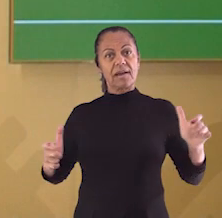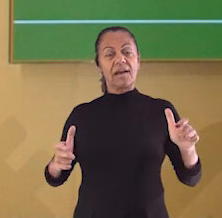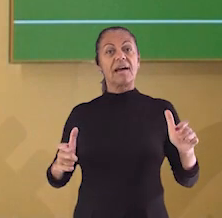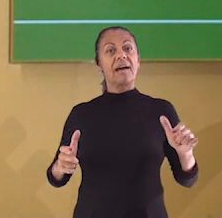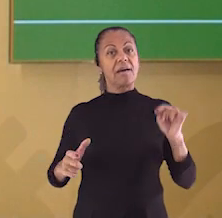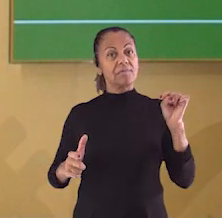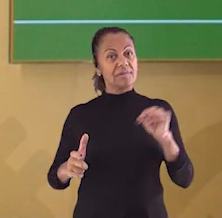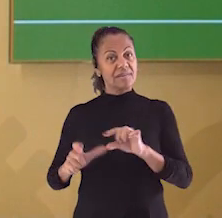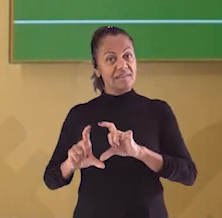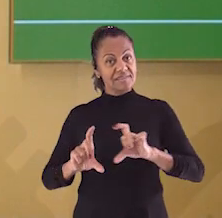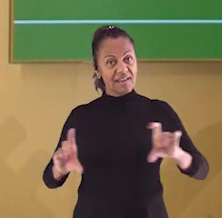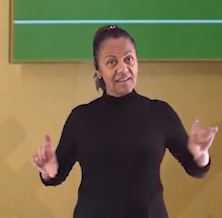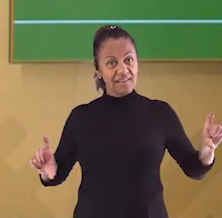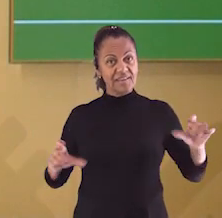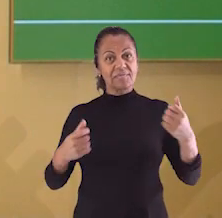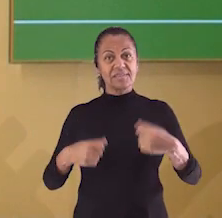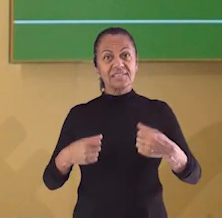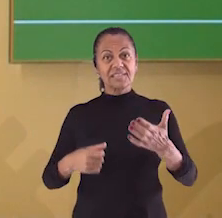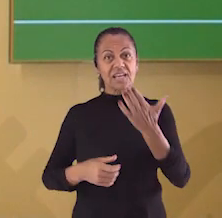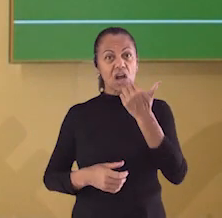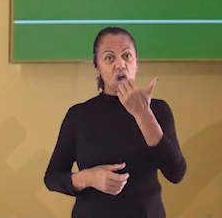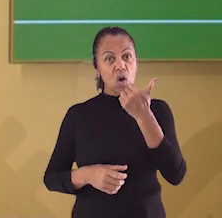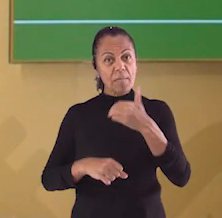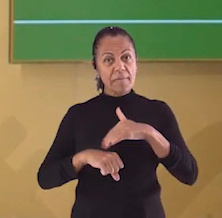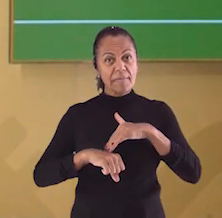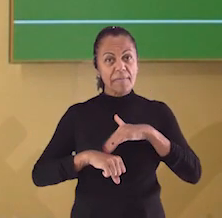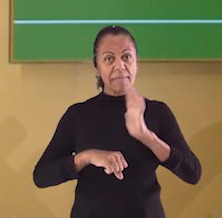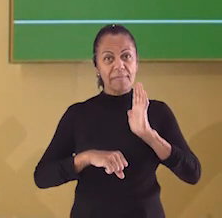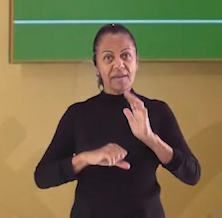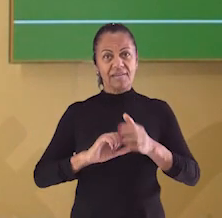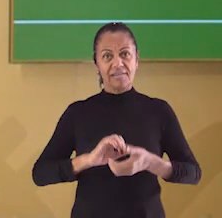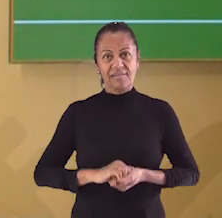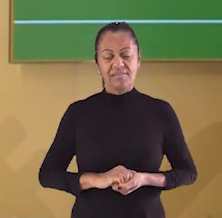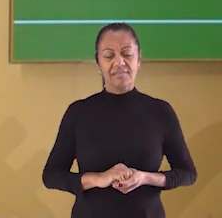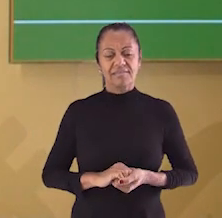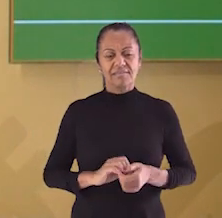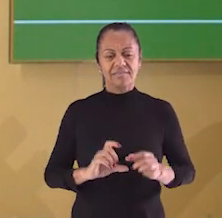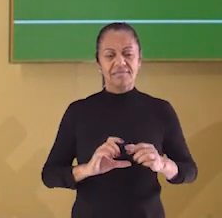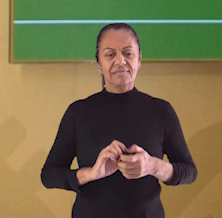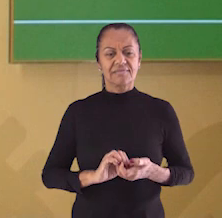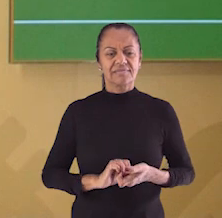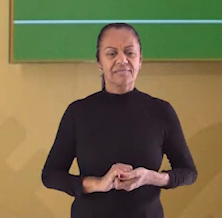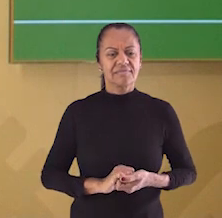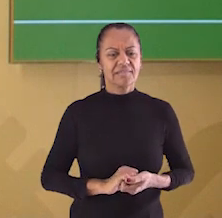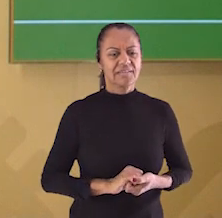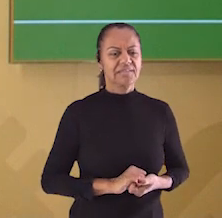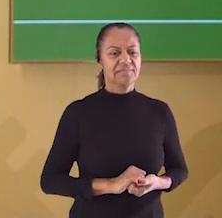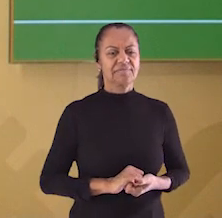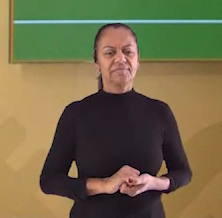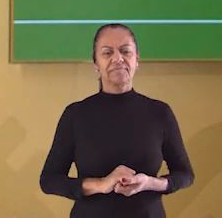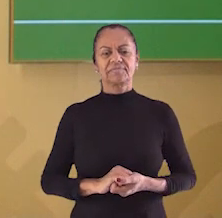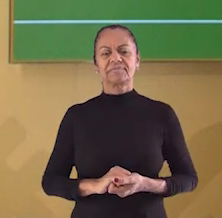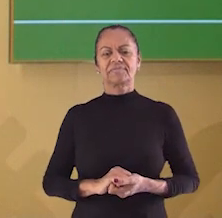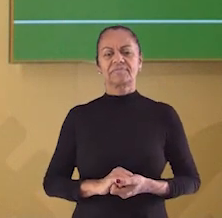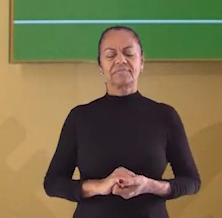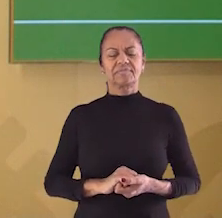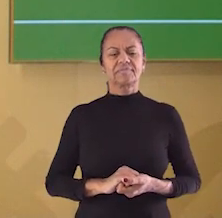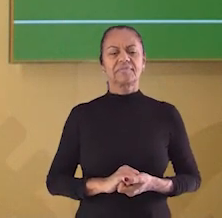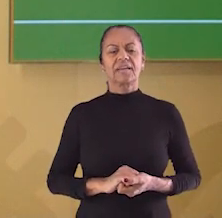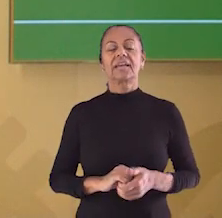que o topo? Porque tem que comer mais desses alimentos do que esse. Entendi. Então,